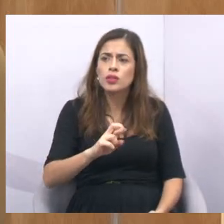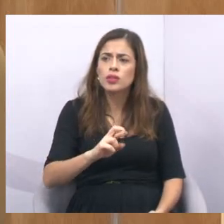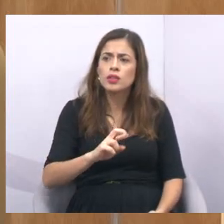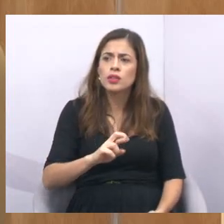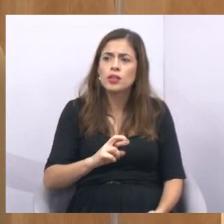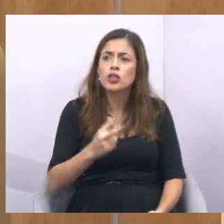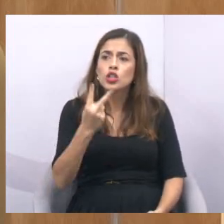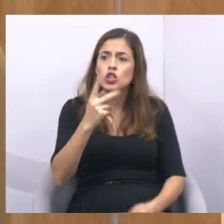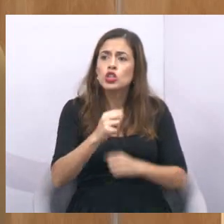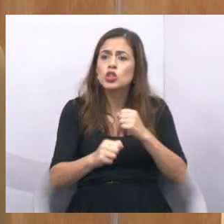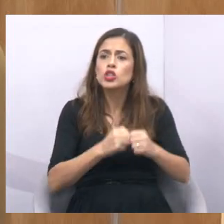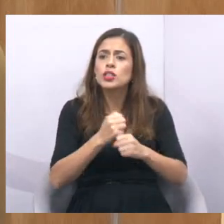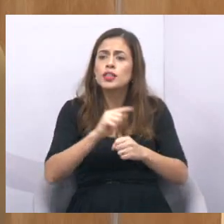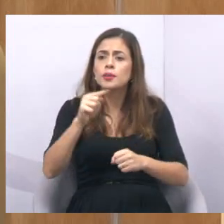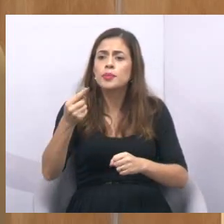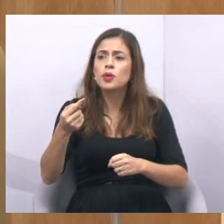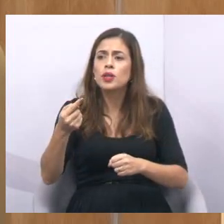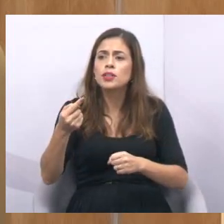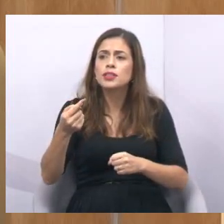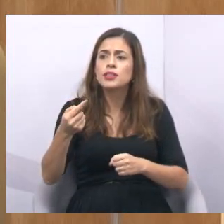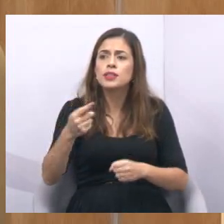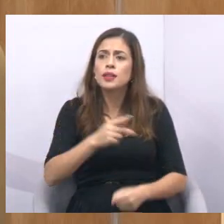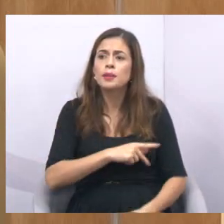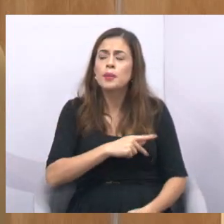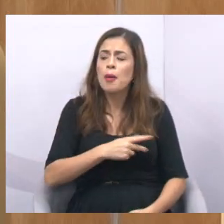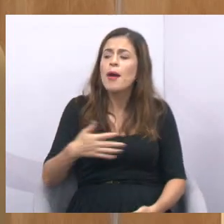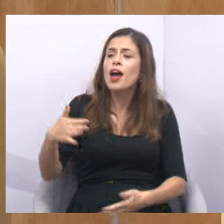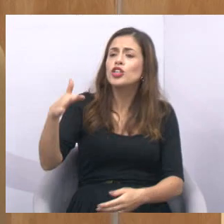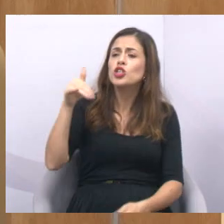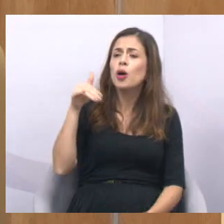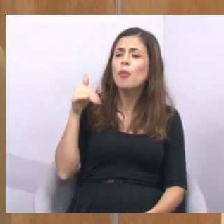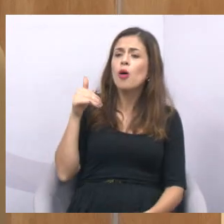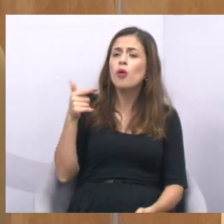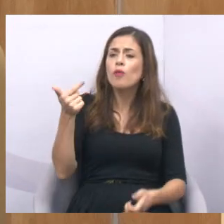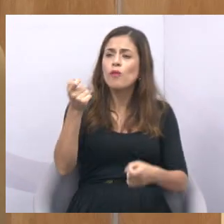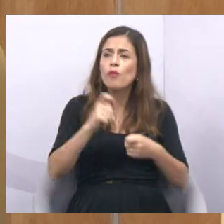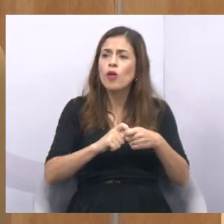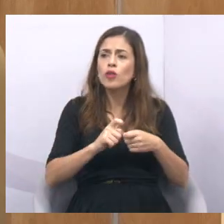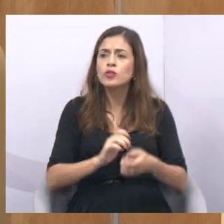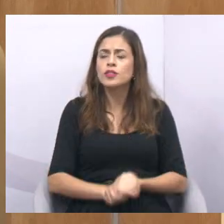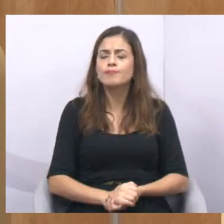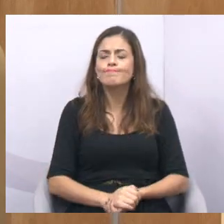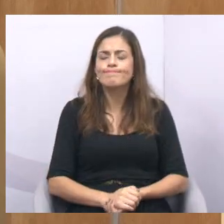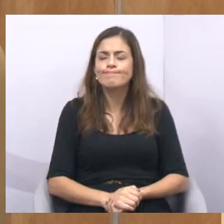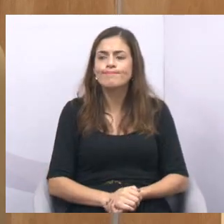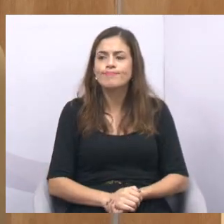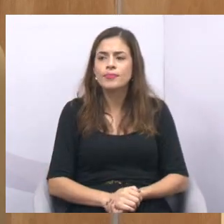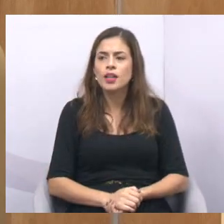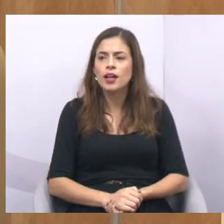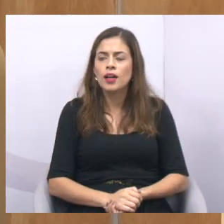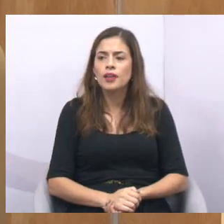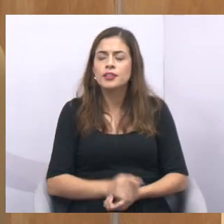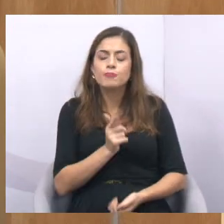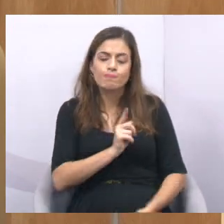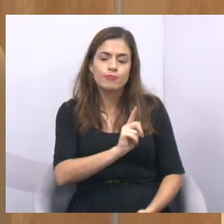Palmeiras foi lá e me pegou de volta, tirou do Corinthians e me levou para lá.